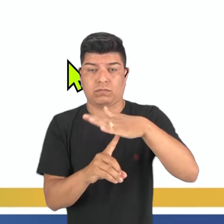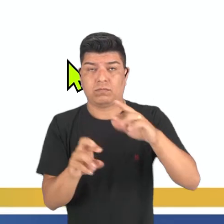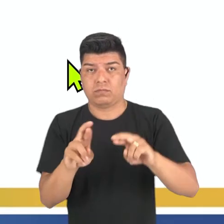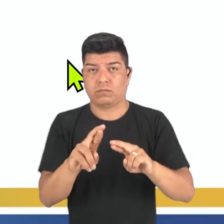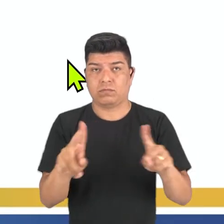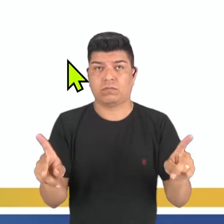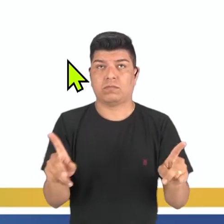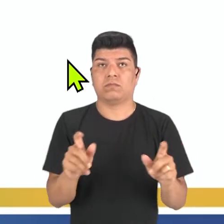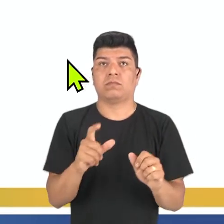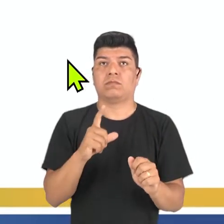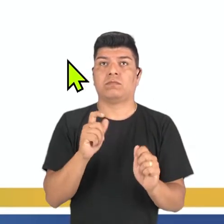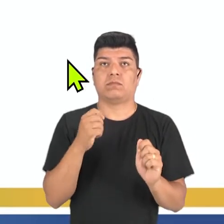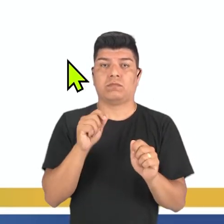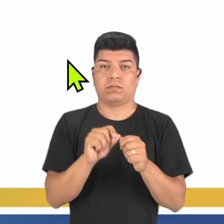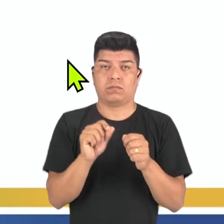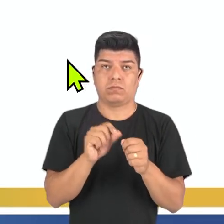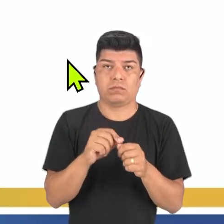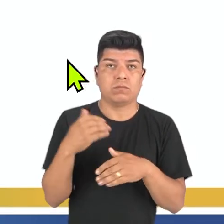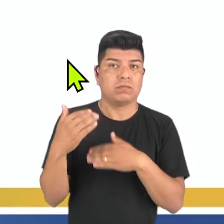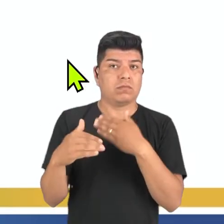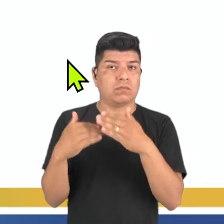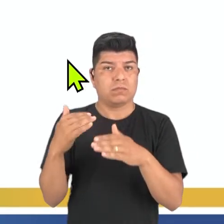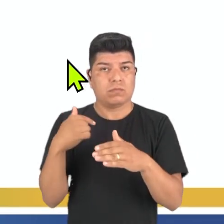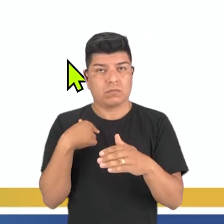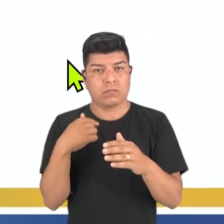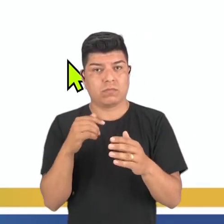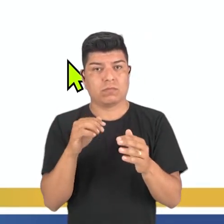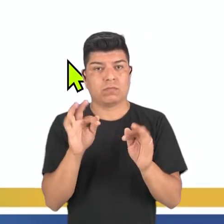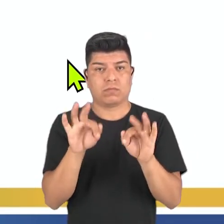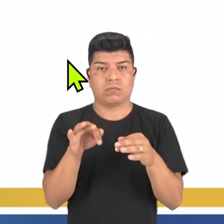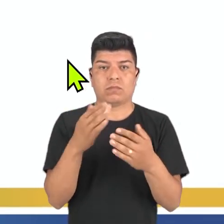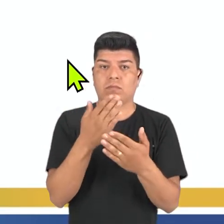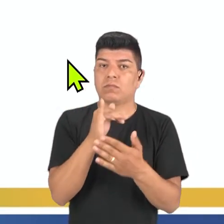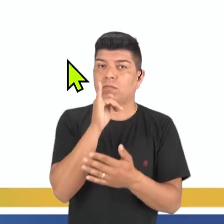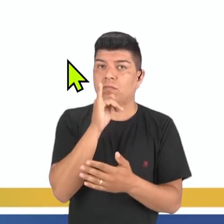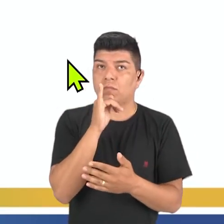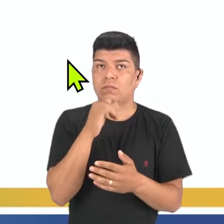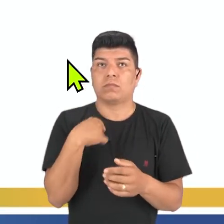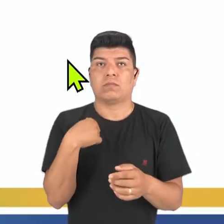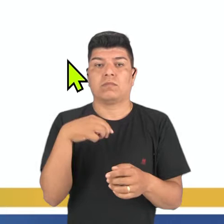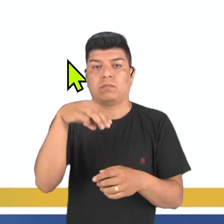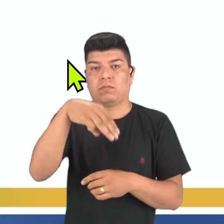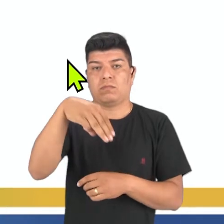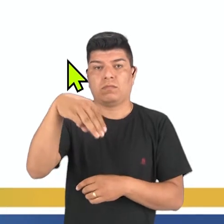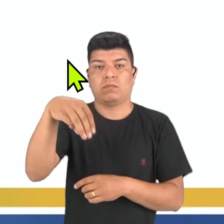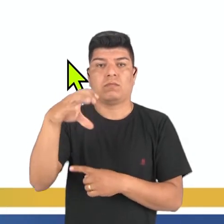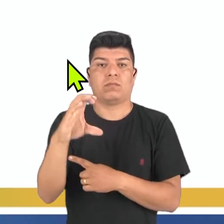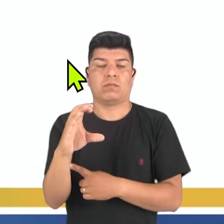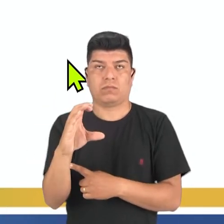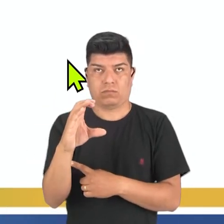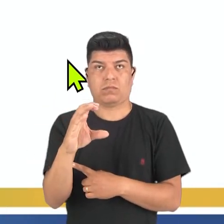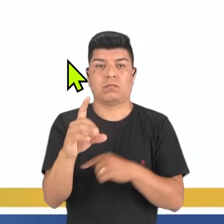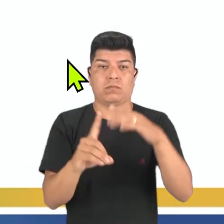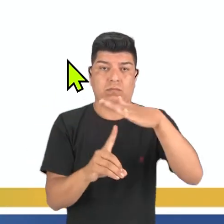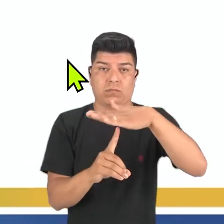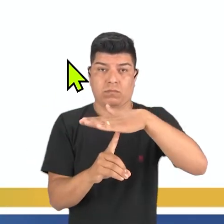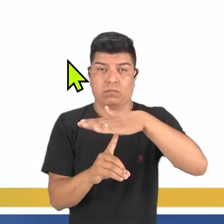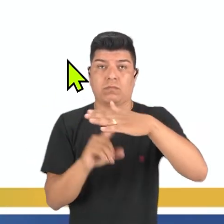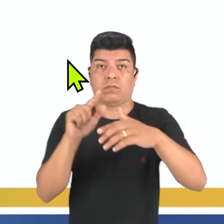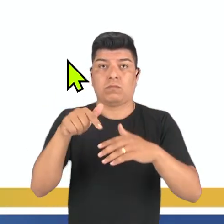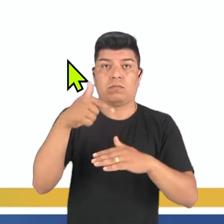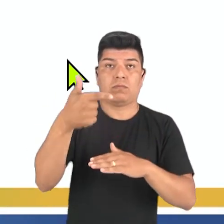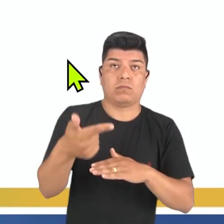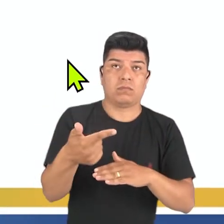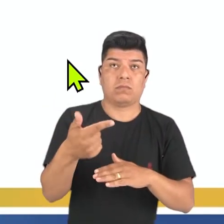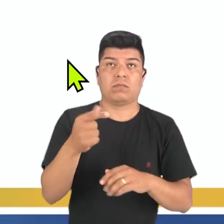diferentes, você tem que fazer esse processo que eu fiz no último exemplo. A gente vai tirar o MMC dos denominadores e